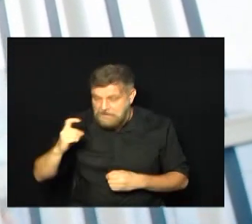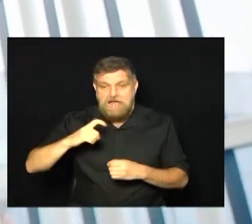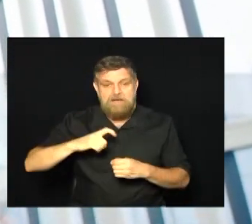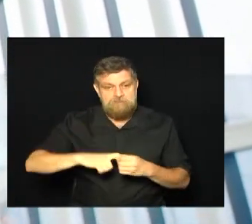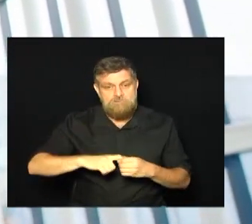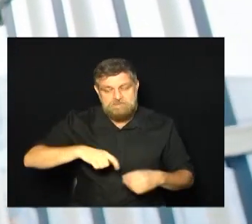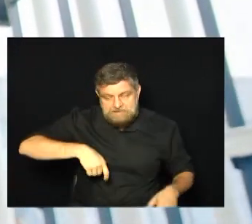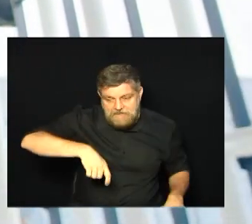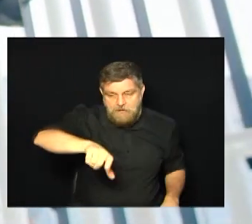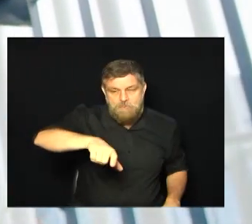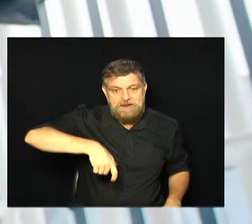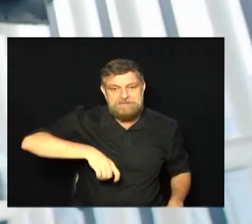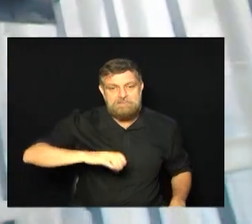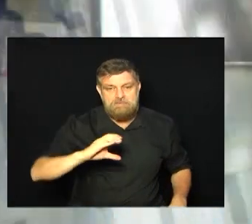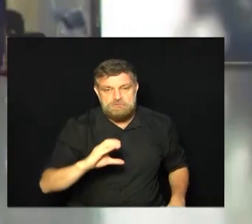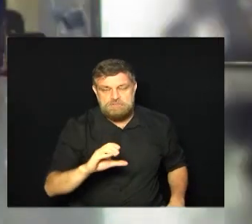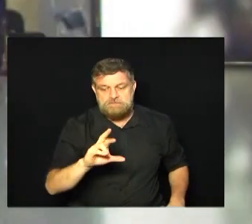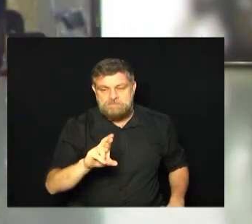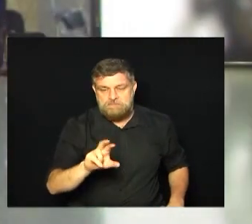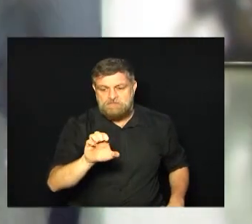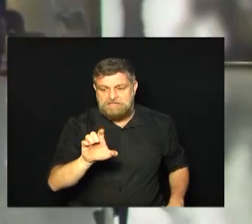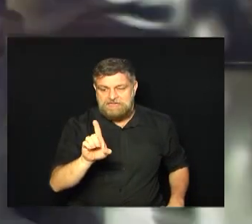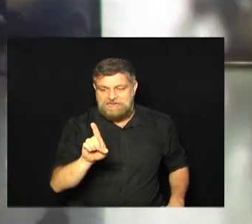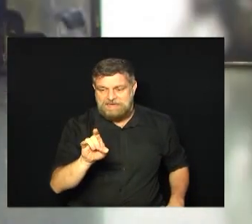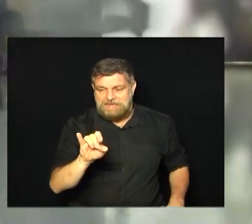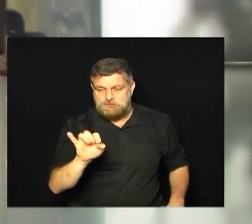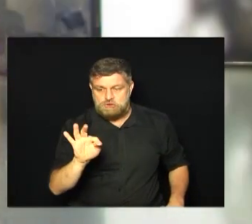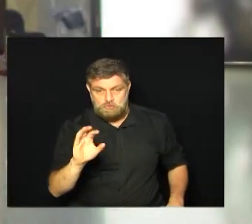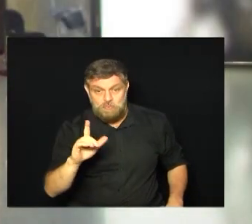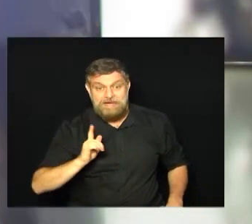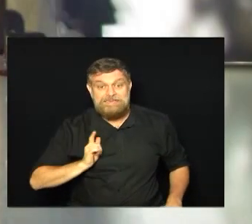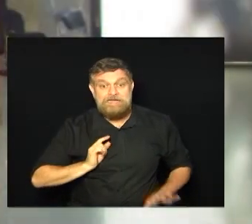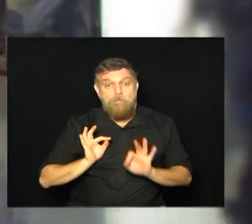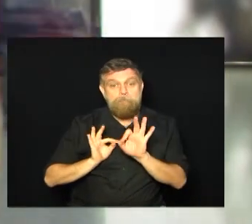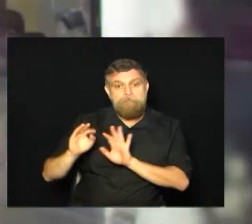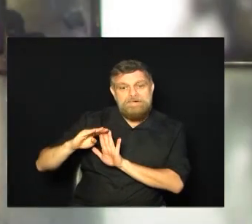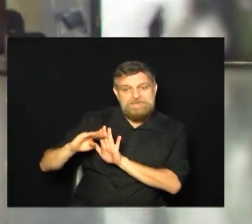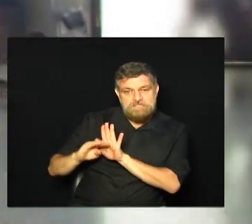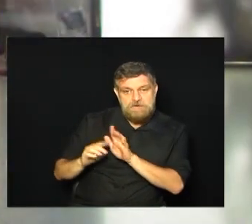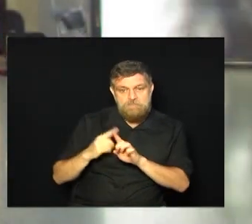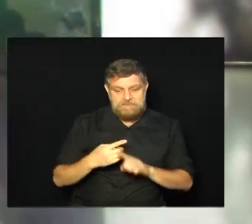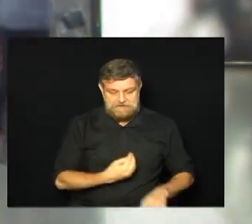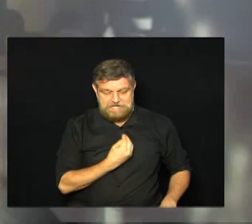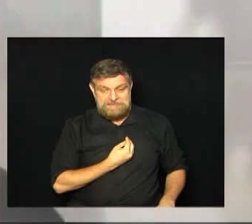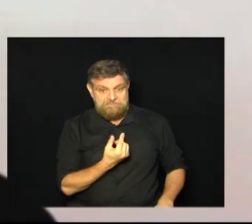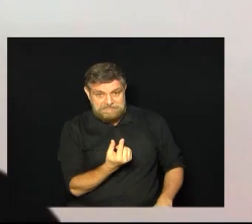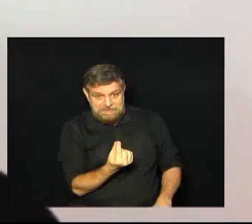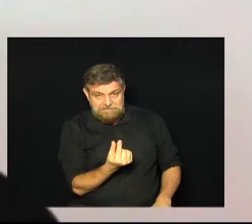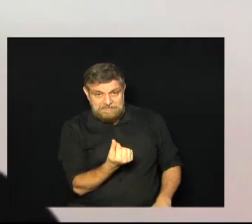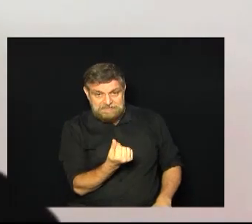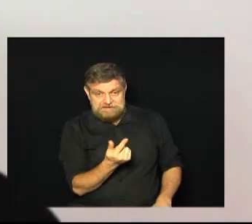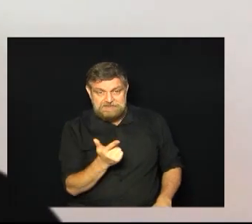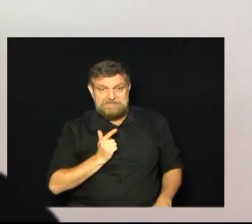exemplo, e ter esse planejamento. Porque, na verdade, a parte financeira, com várias outras áreas, o que